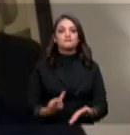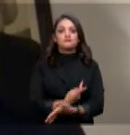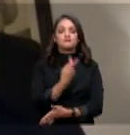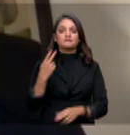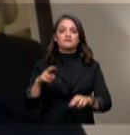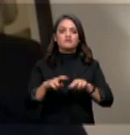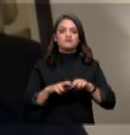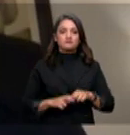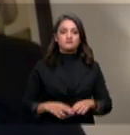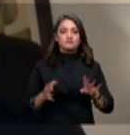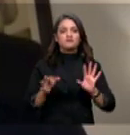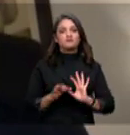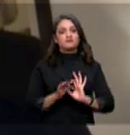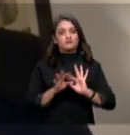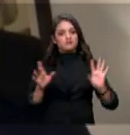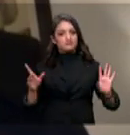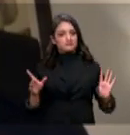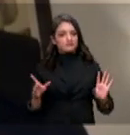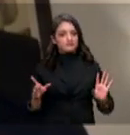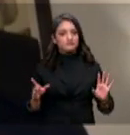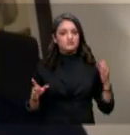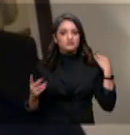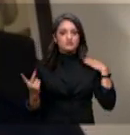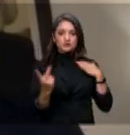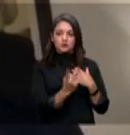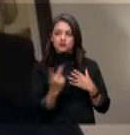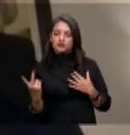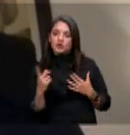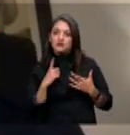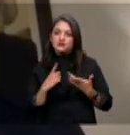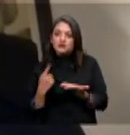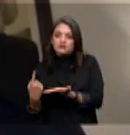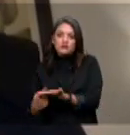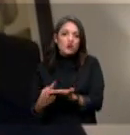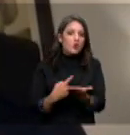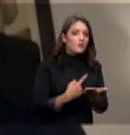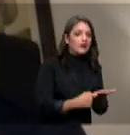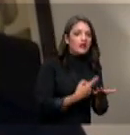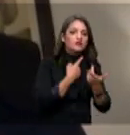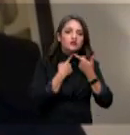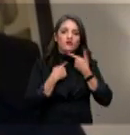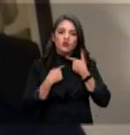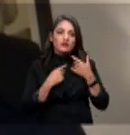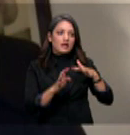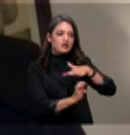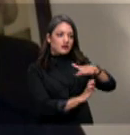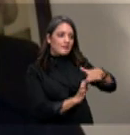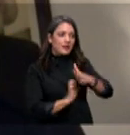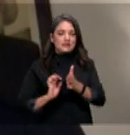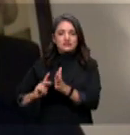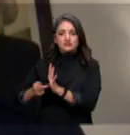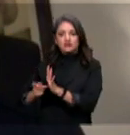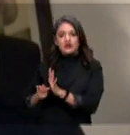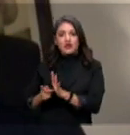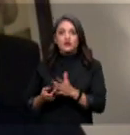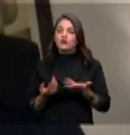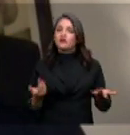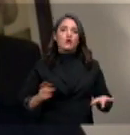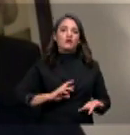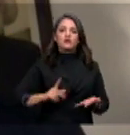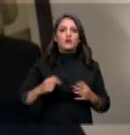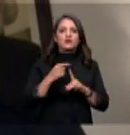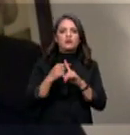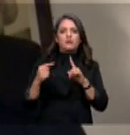concessões mútuas. Portanto, a eventual anulação do quanto avançado não pode ser apenas parcial,